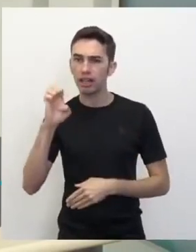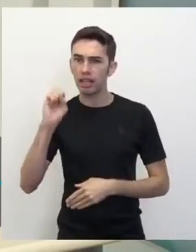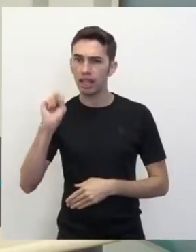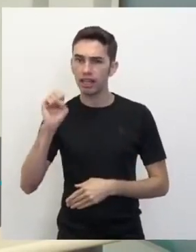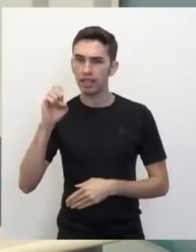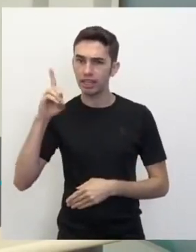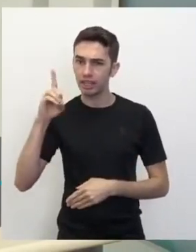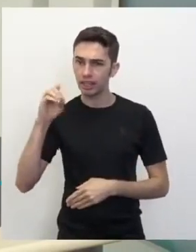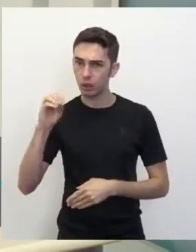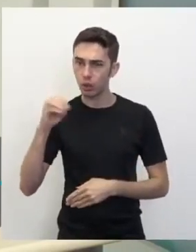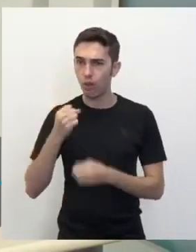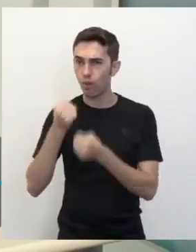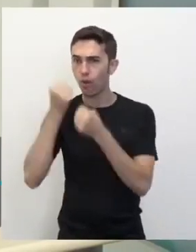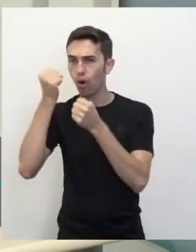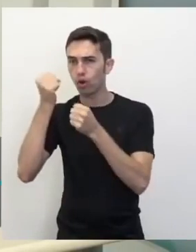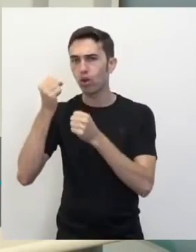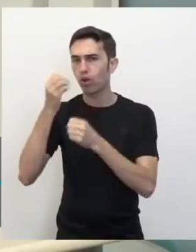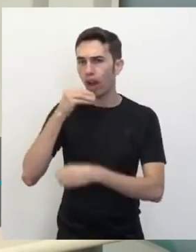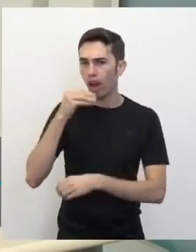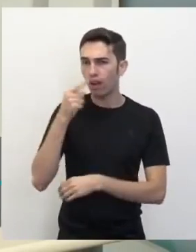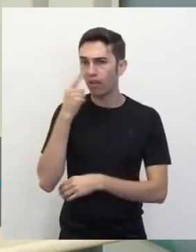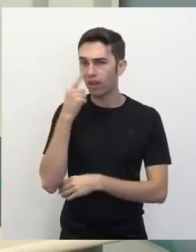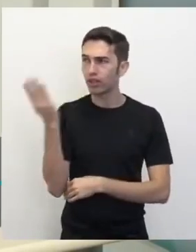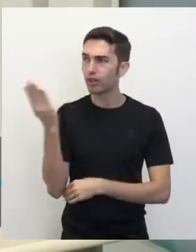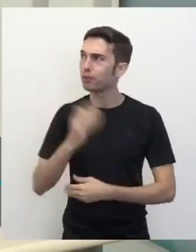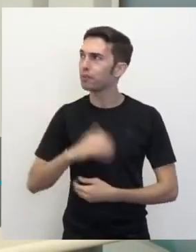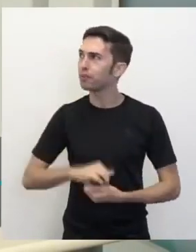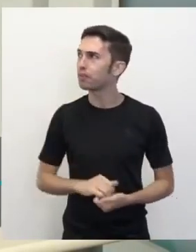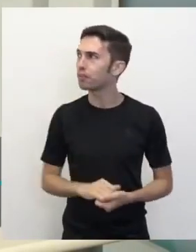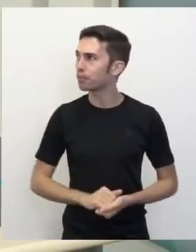ou se ela é fraca. Vamos lá, o primeiro.